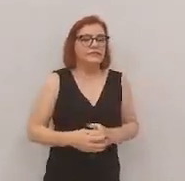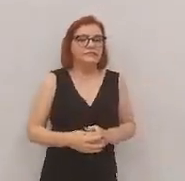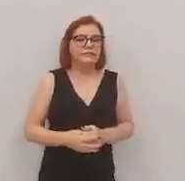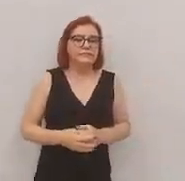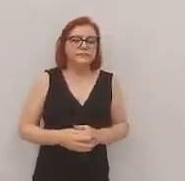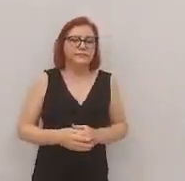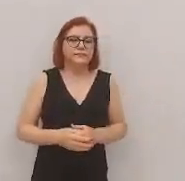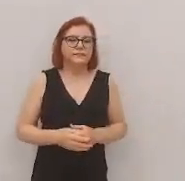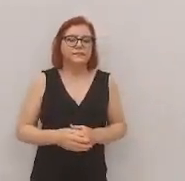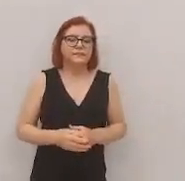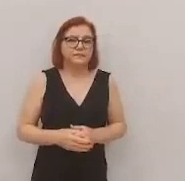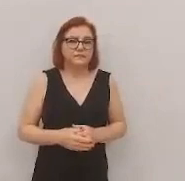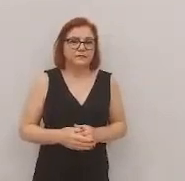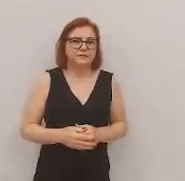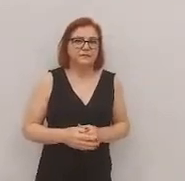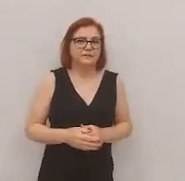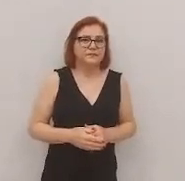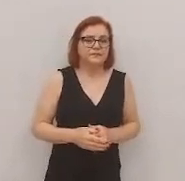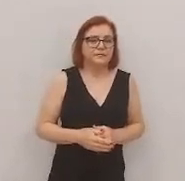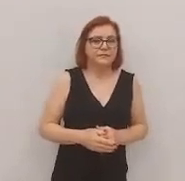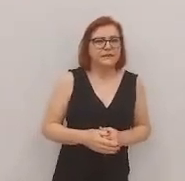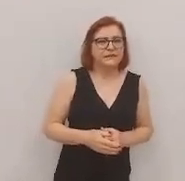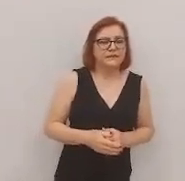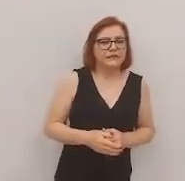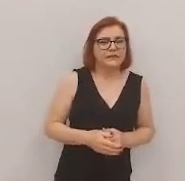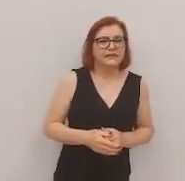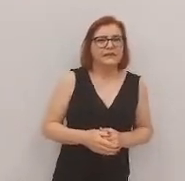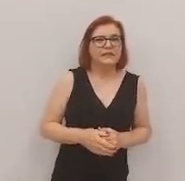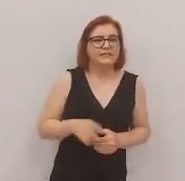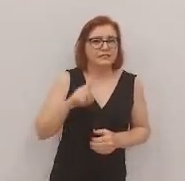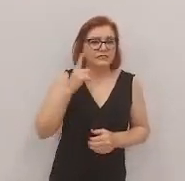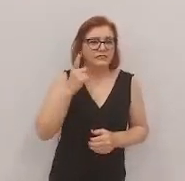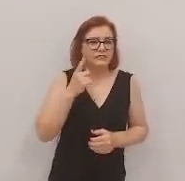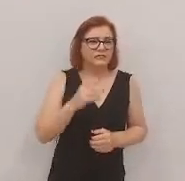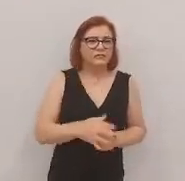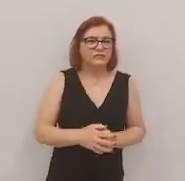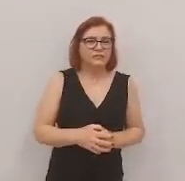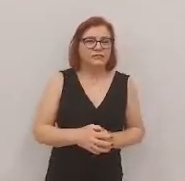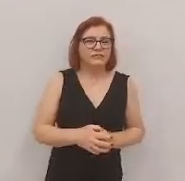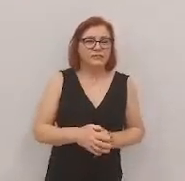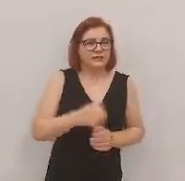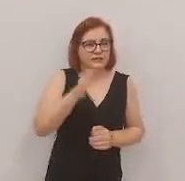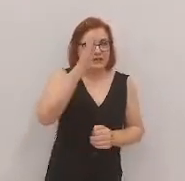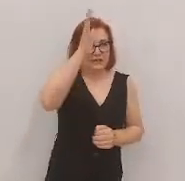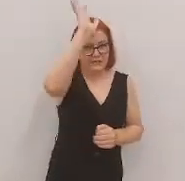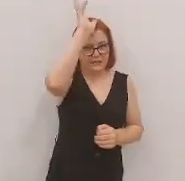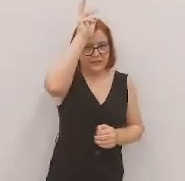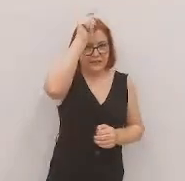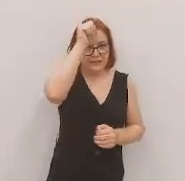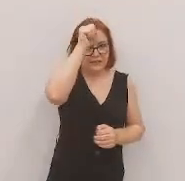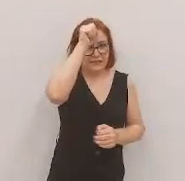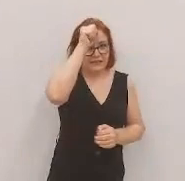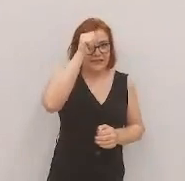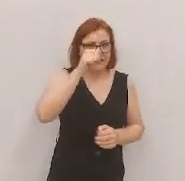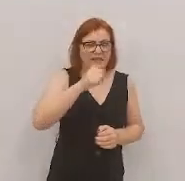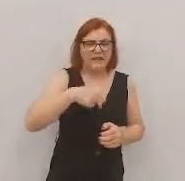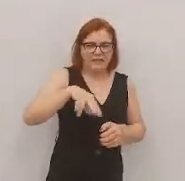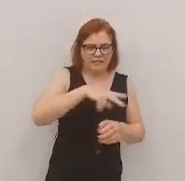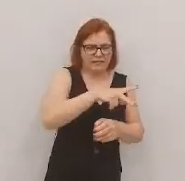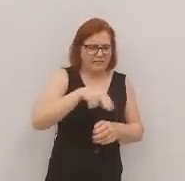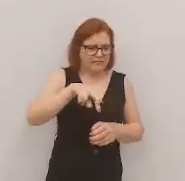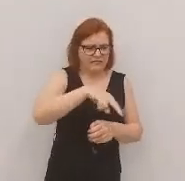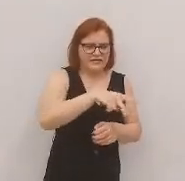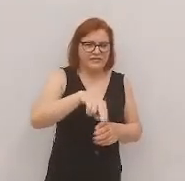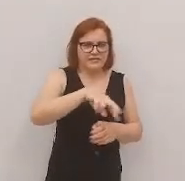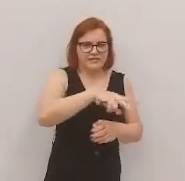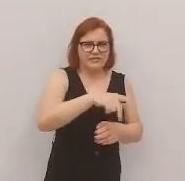enfim. Um belo dia lá, as galinhas gritando, né? E